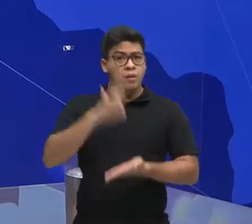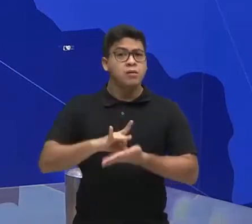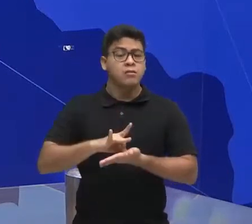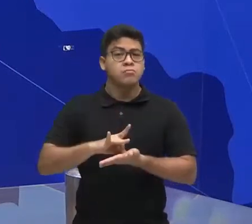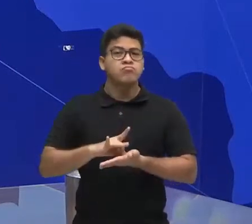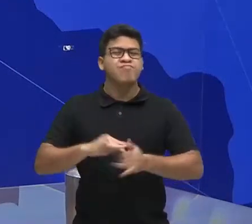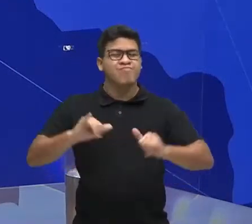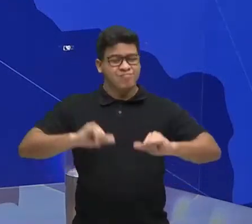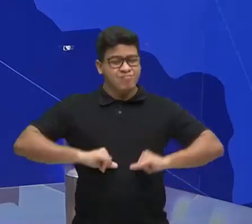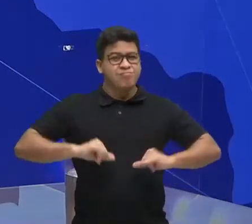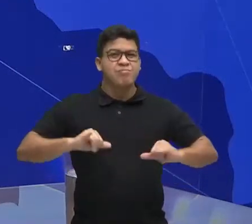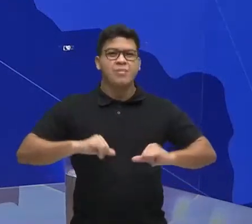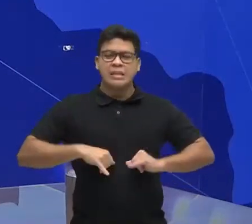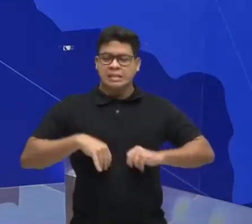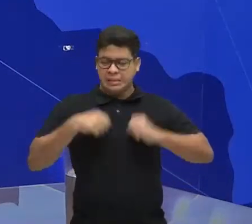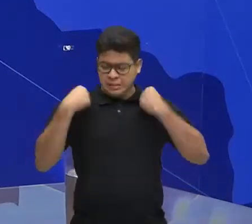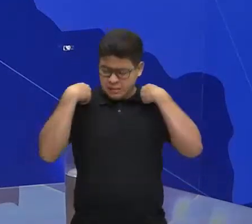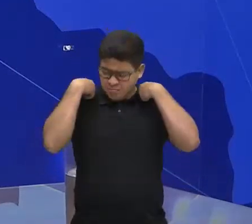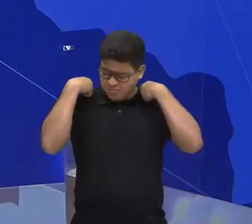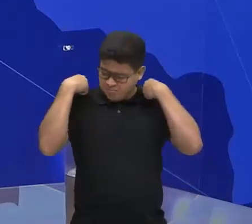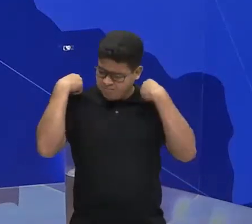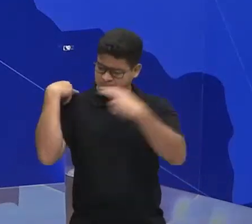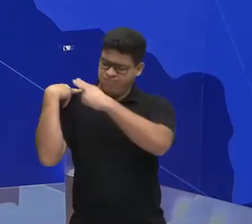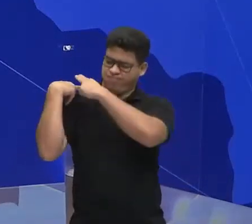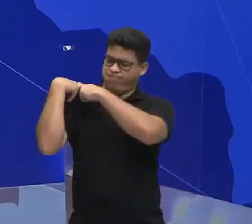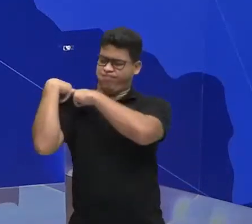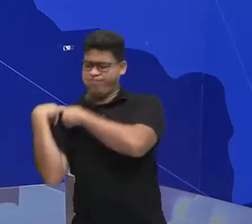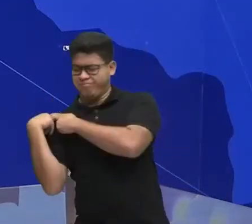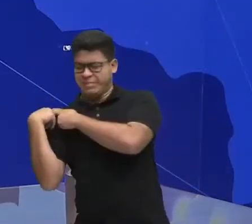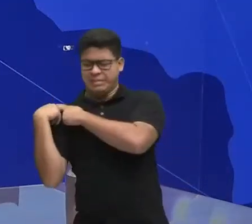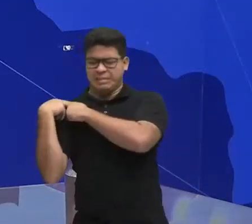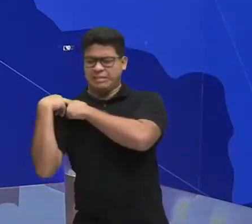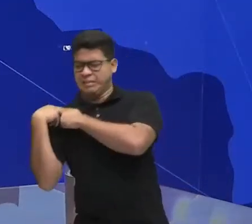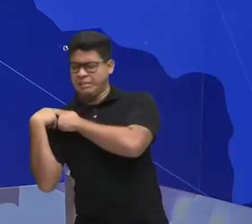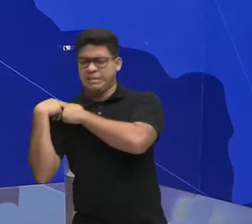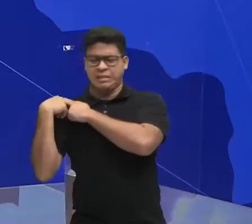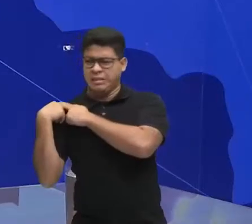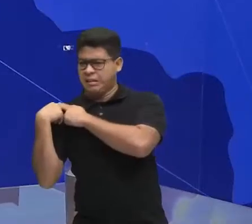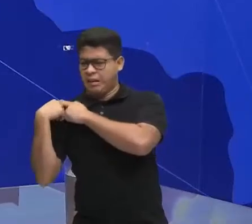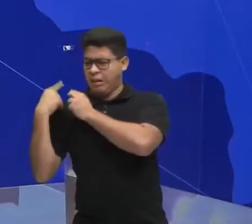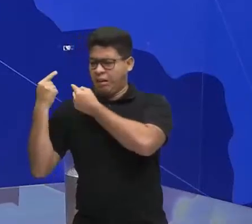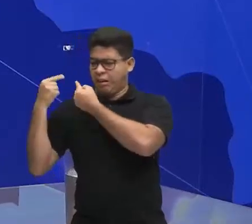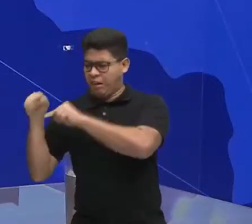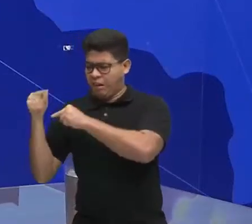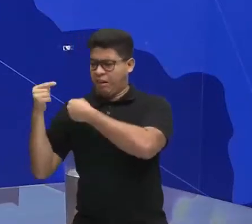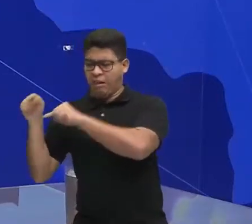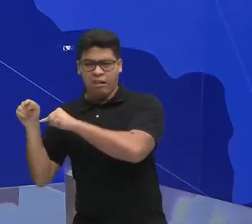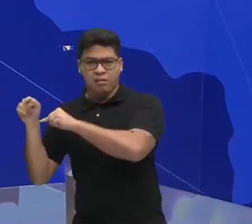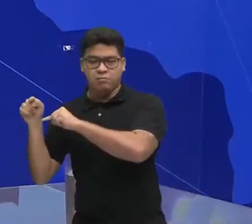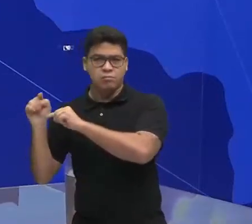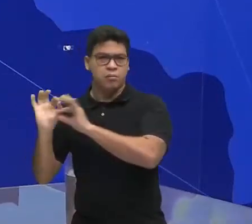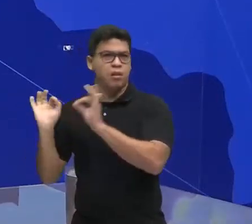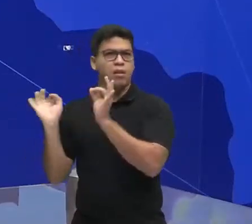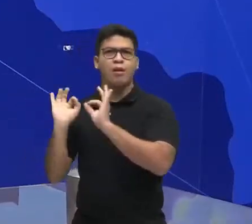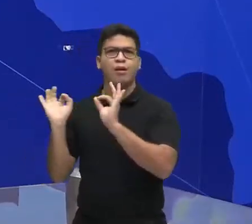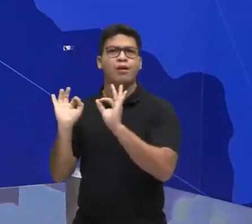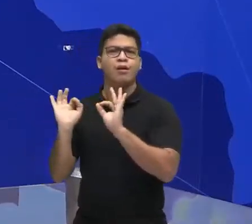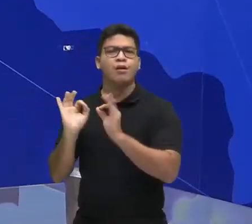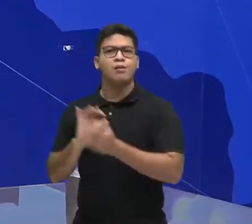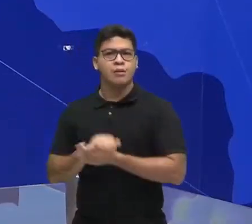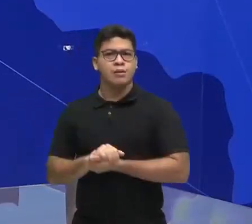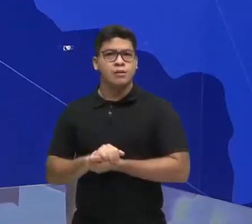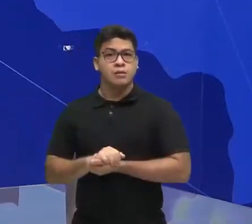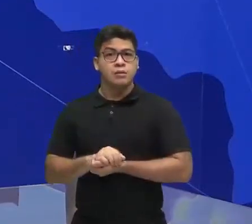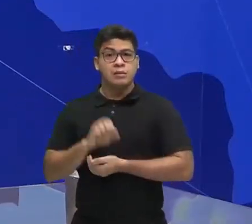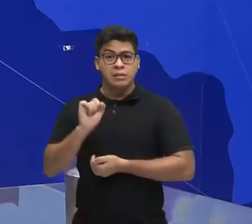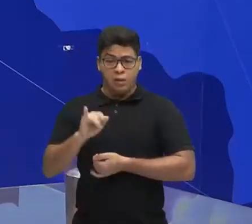não tenha esse peso de querer dar choque de realidade nos outros. O nosso papel, enquanto amigo, se não sou eu que